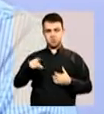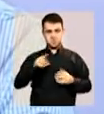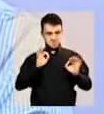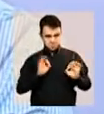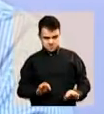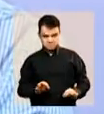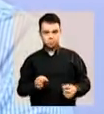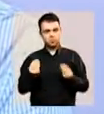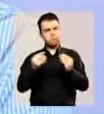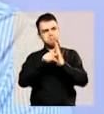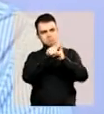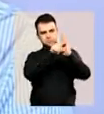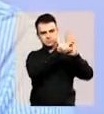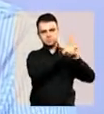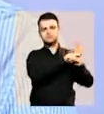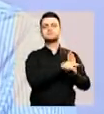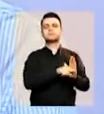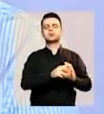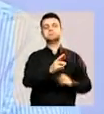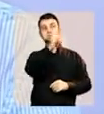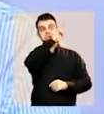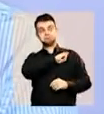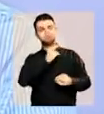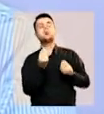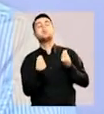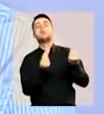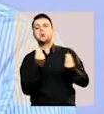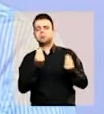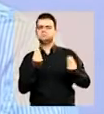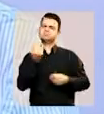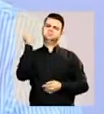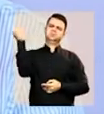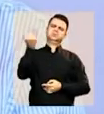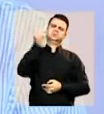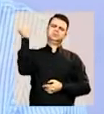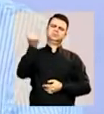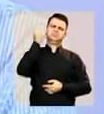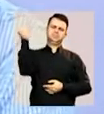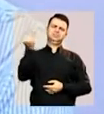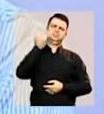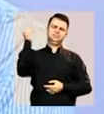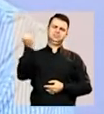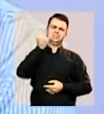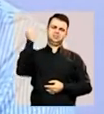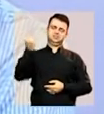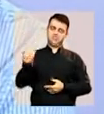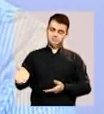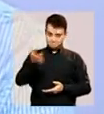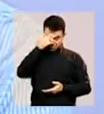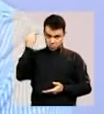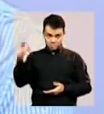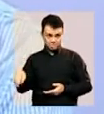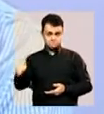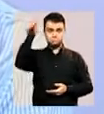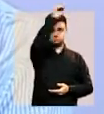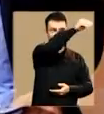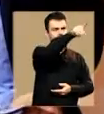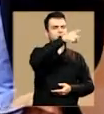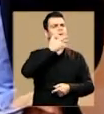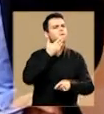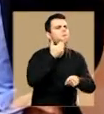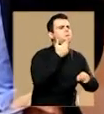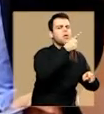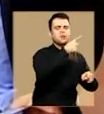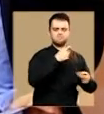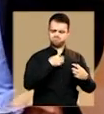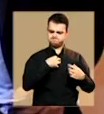gente chama de feedback, né? Isso é muito importante para que essa experiência seja proveitosa, seja,